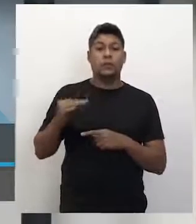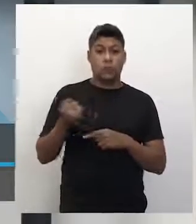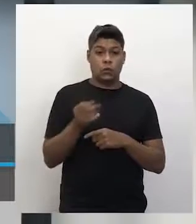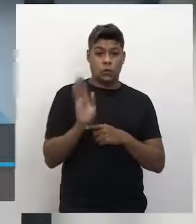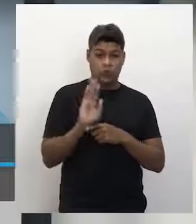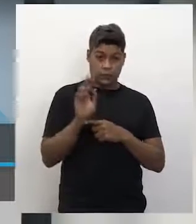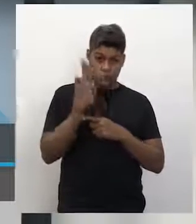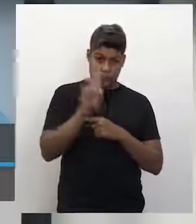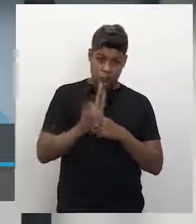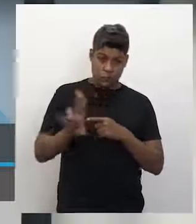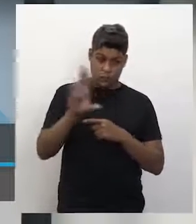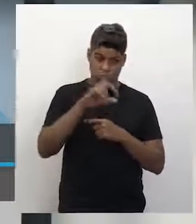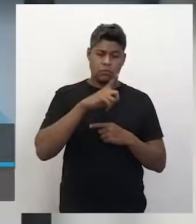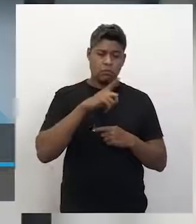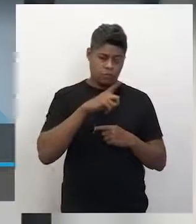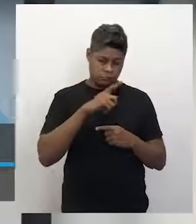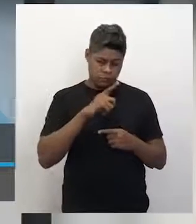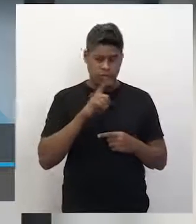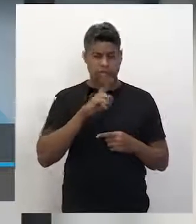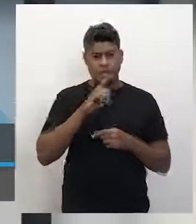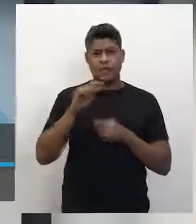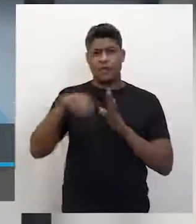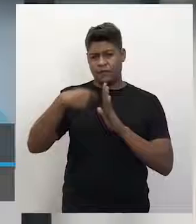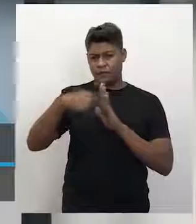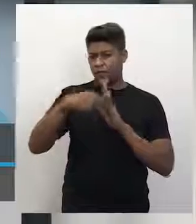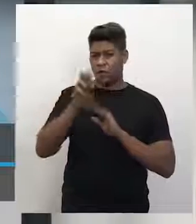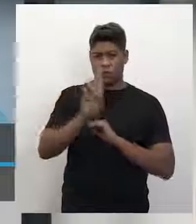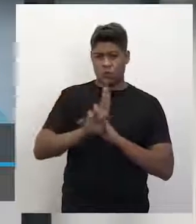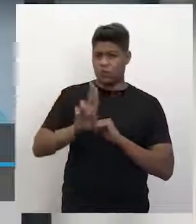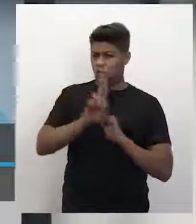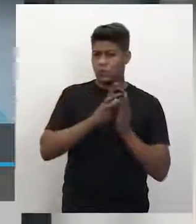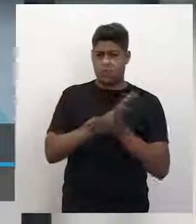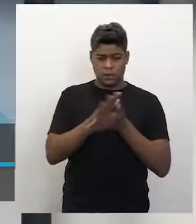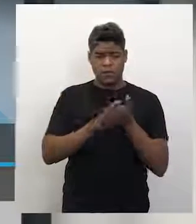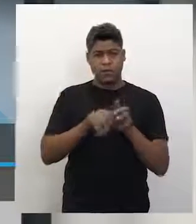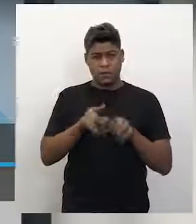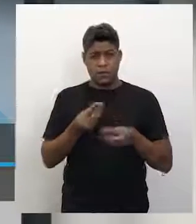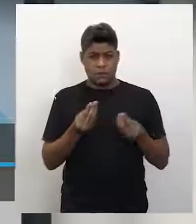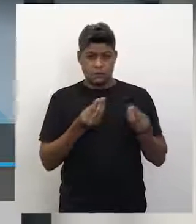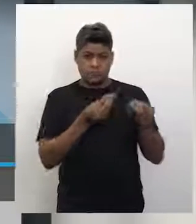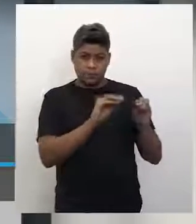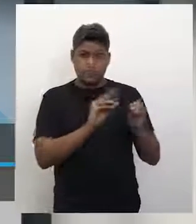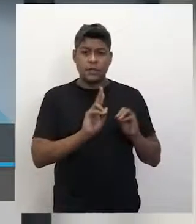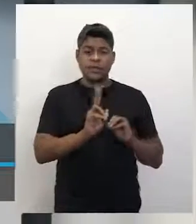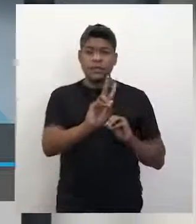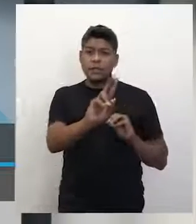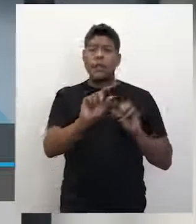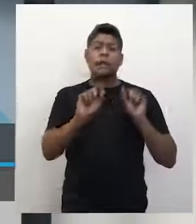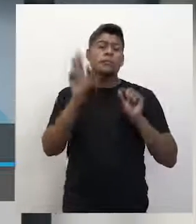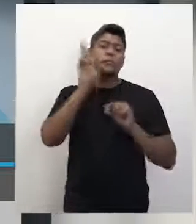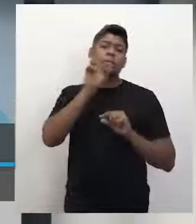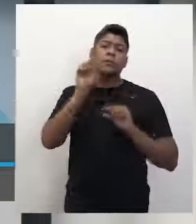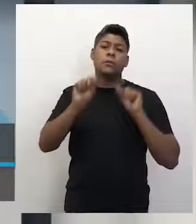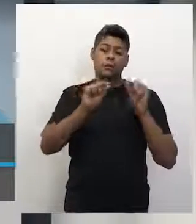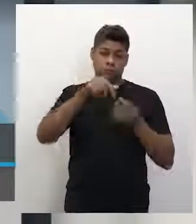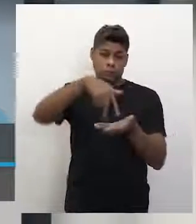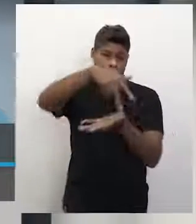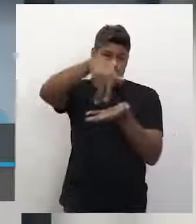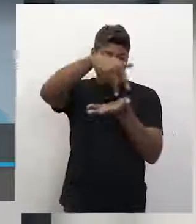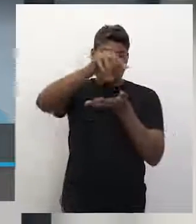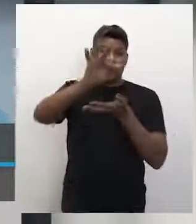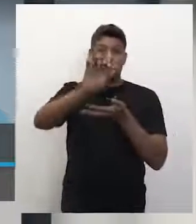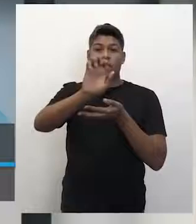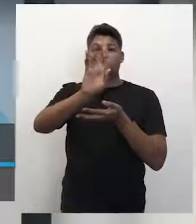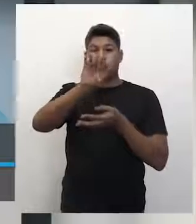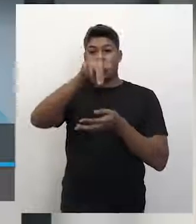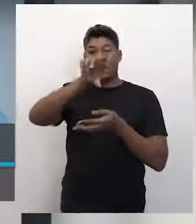vídeos que eu uso aqui estão lá. Aliás, tem vídeo também que eu não uso aqui, mas que estão lá também, sempre referente às nossas danças. É Fernanda